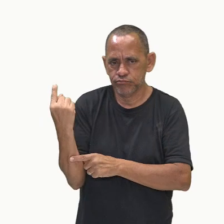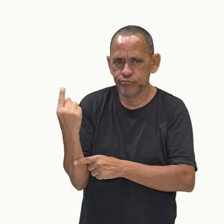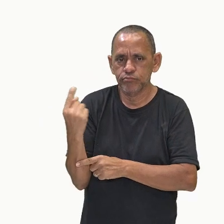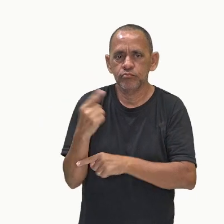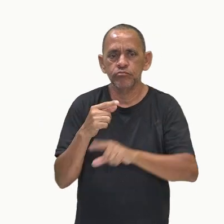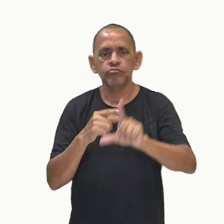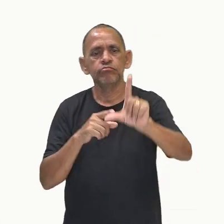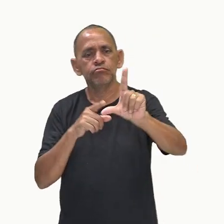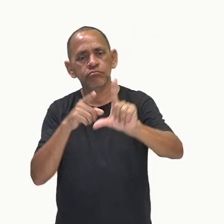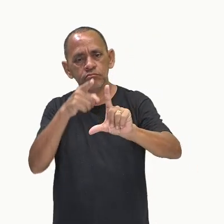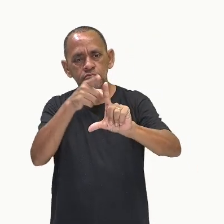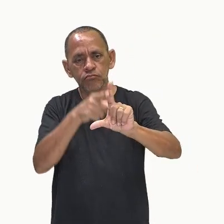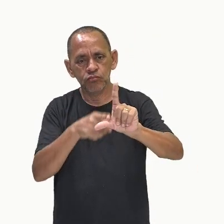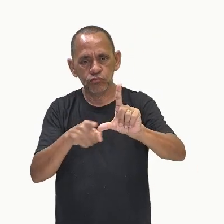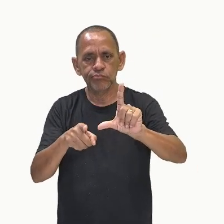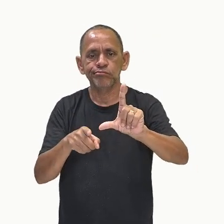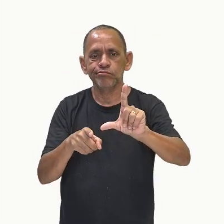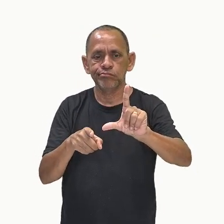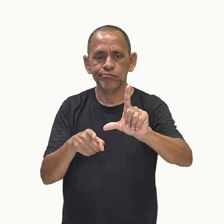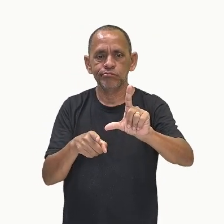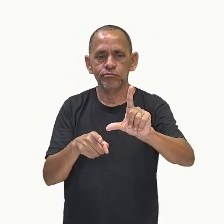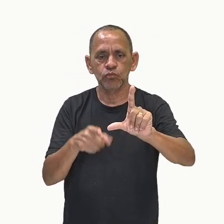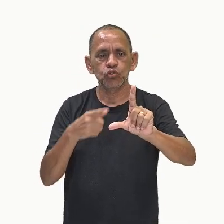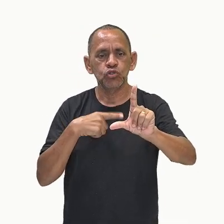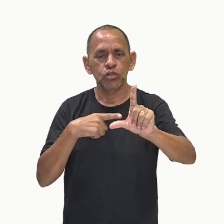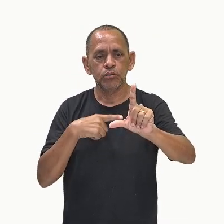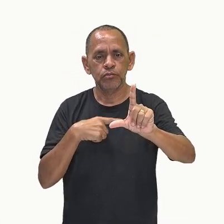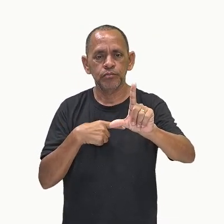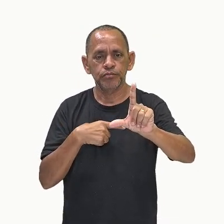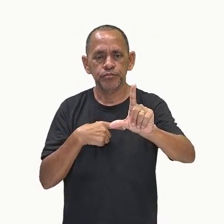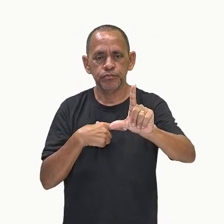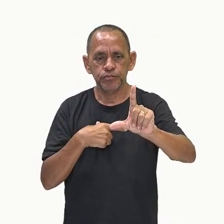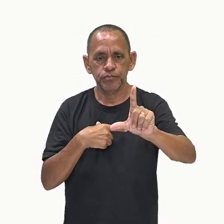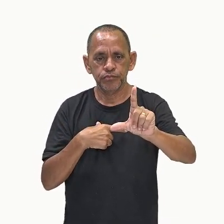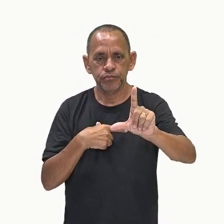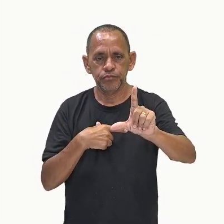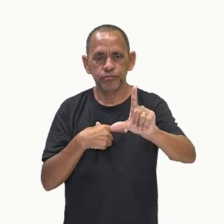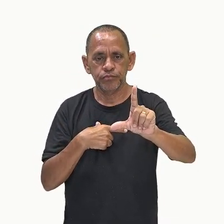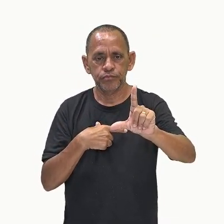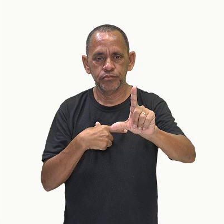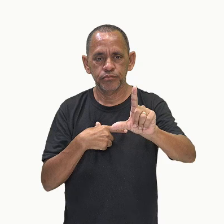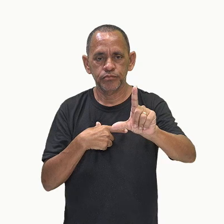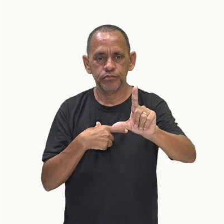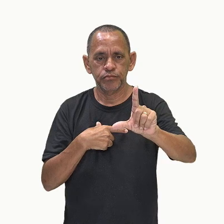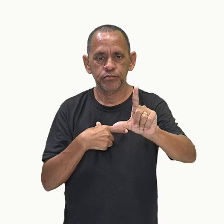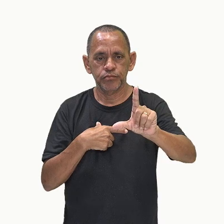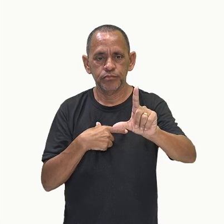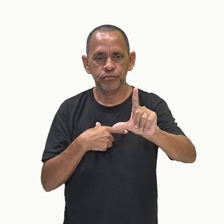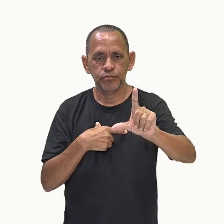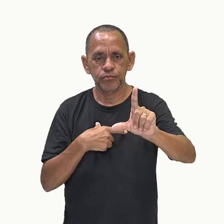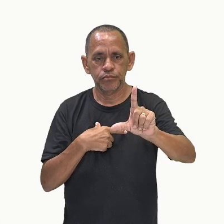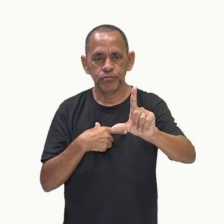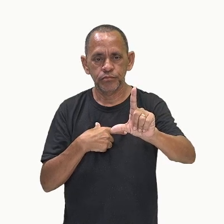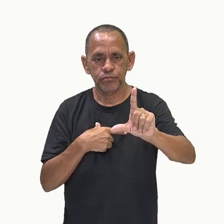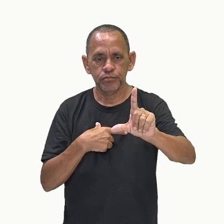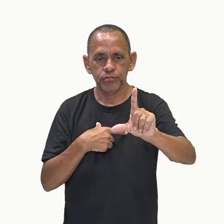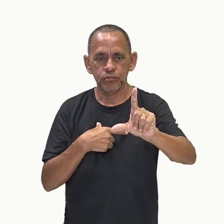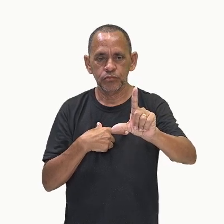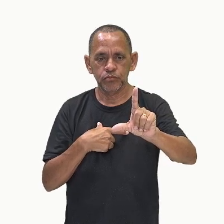de conhecimento das coordenadas dos pontos A, coordenadas 2, 1 e B, coordenadas 6,